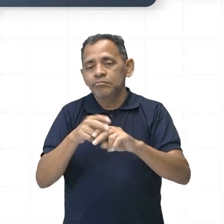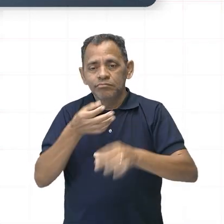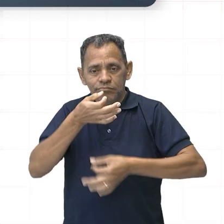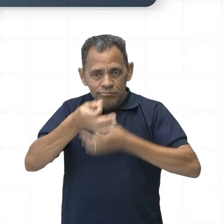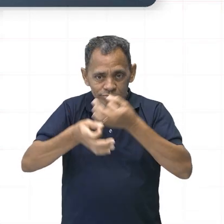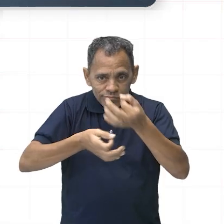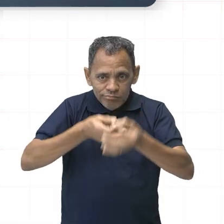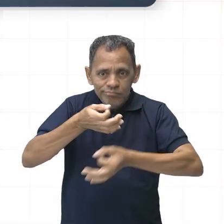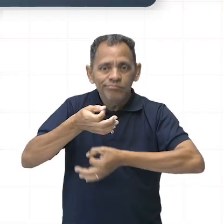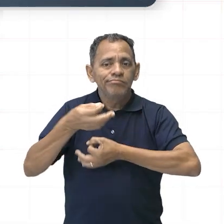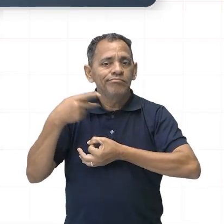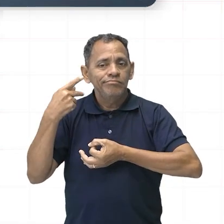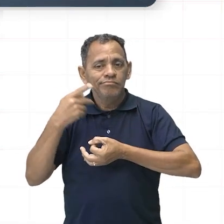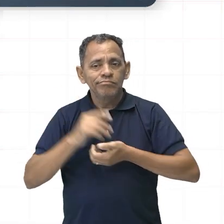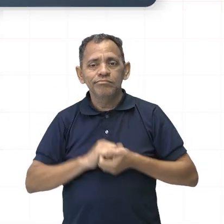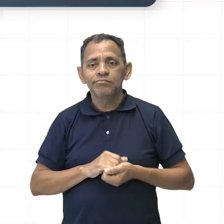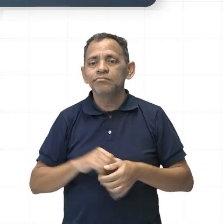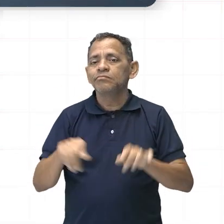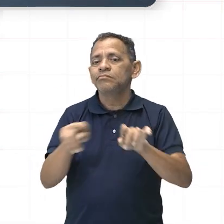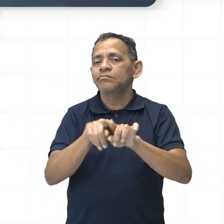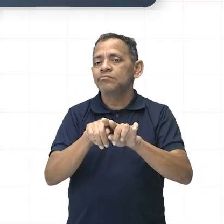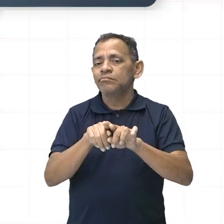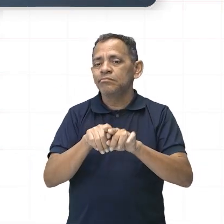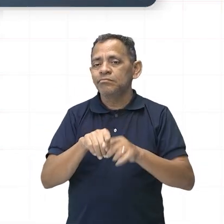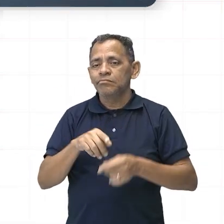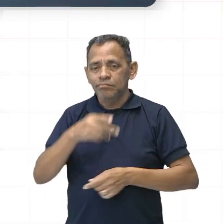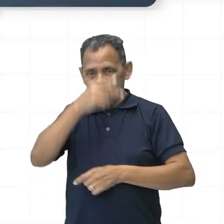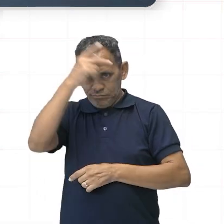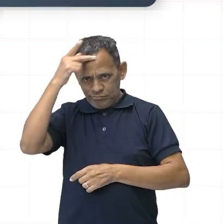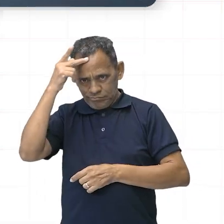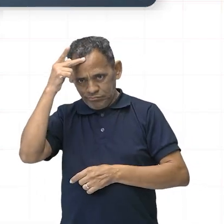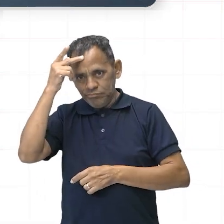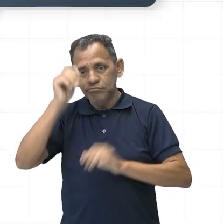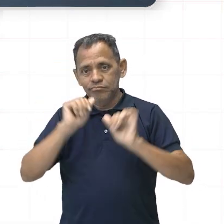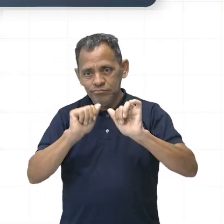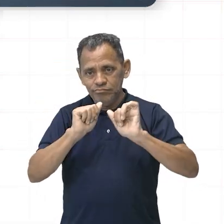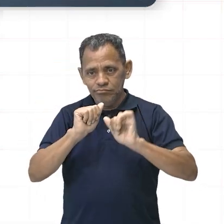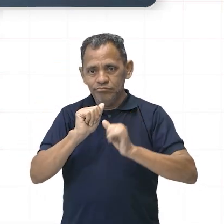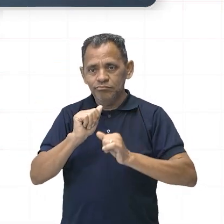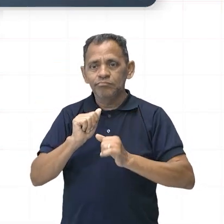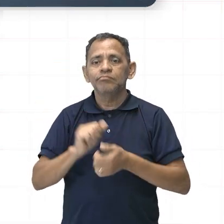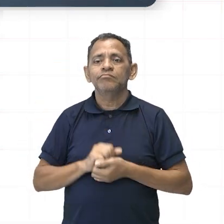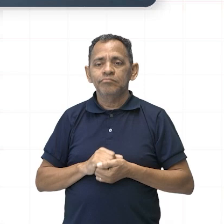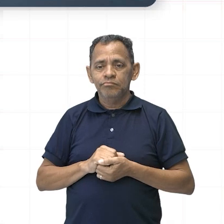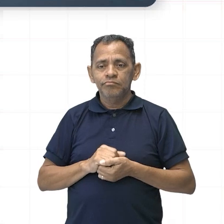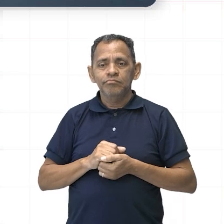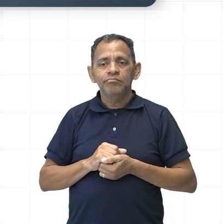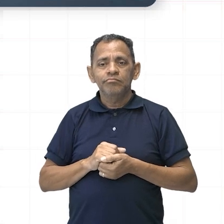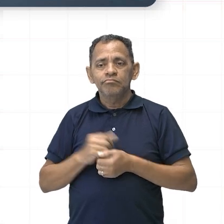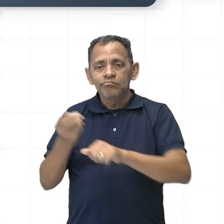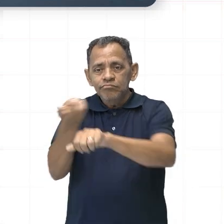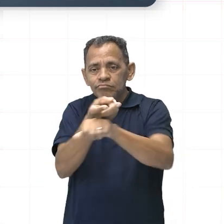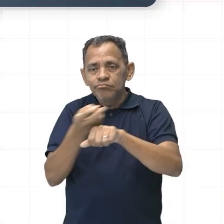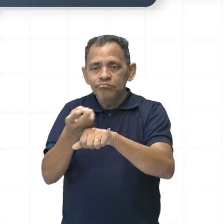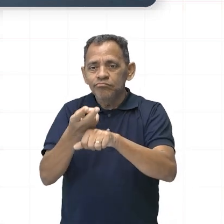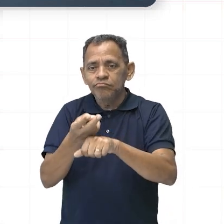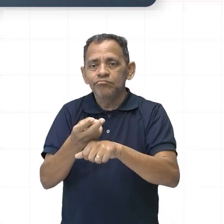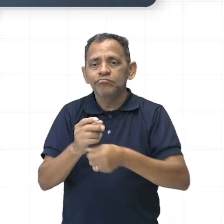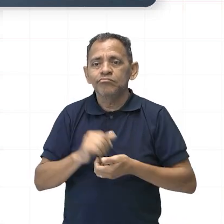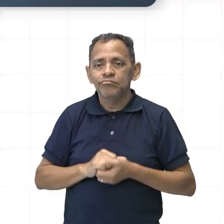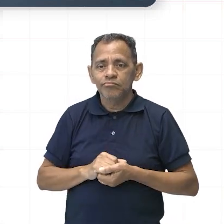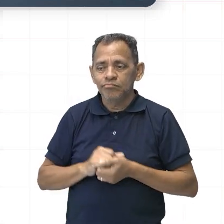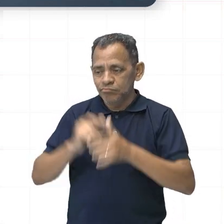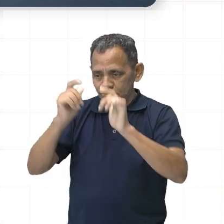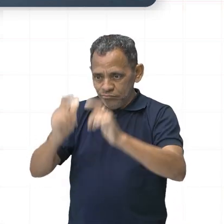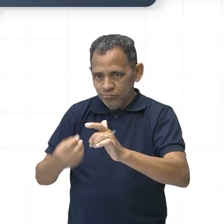política. Além disso, né, os refugiados eles também podem buscar refúgio aí devido a violações severas